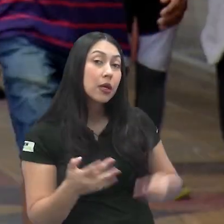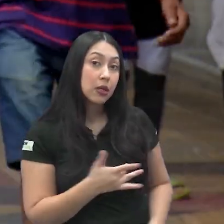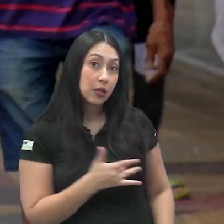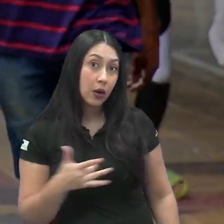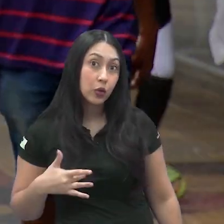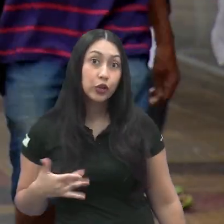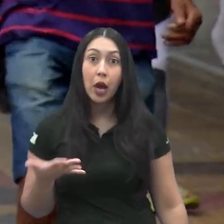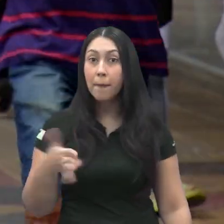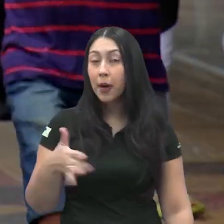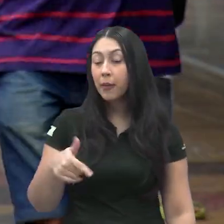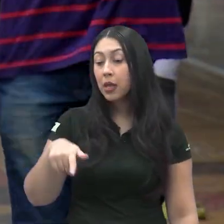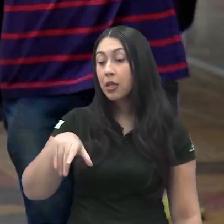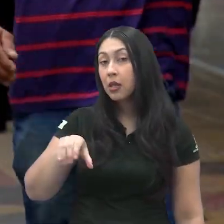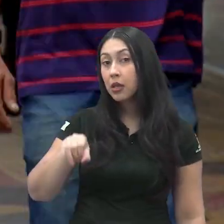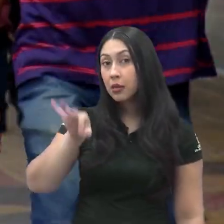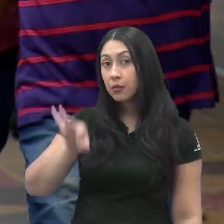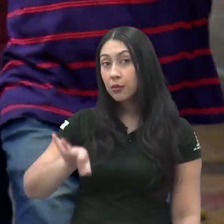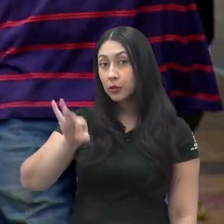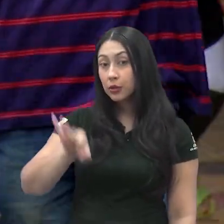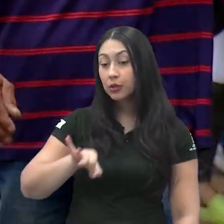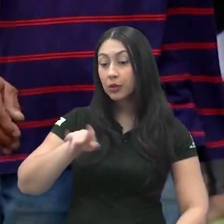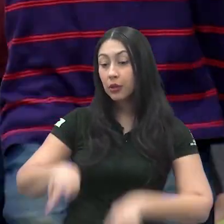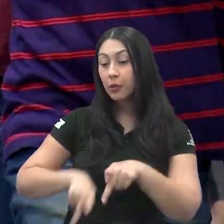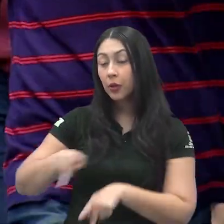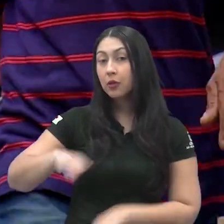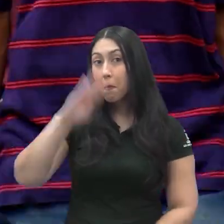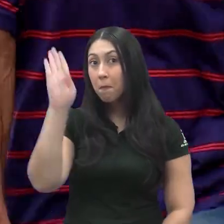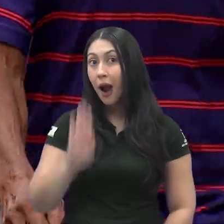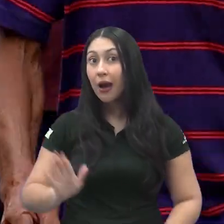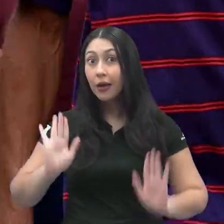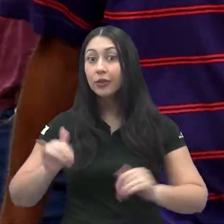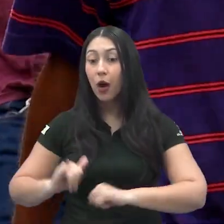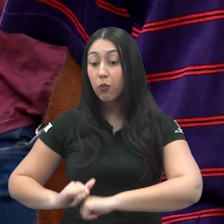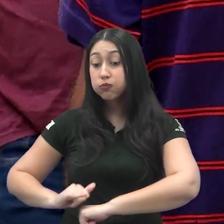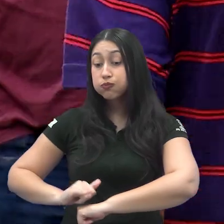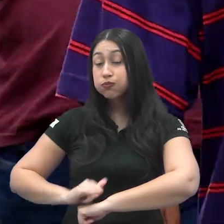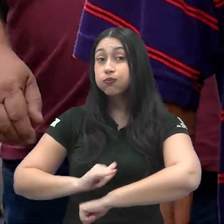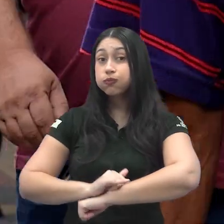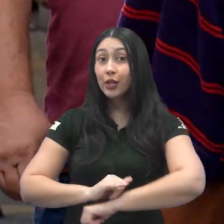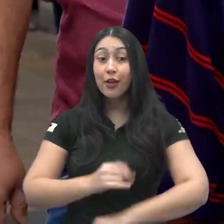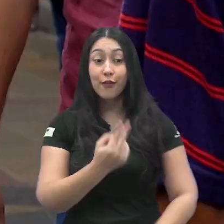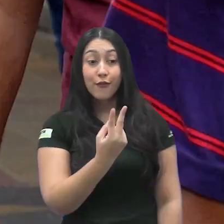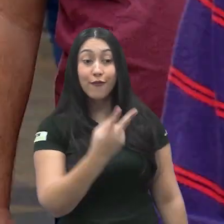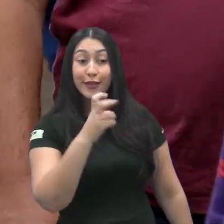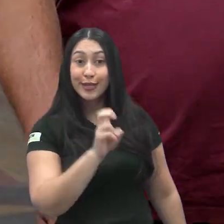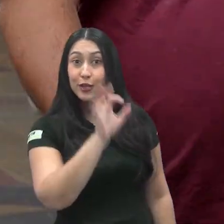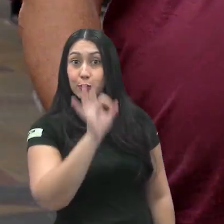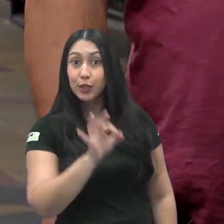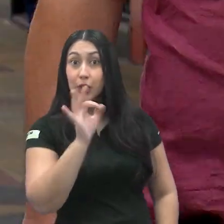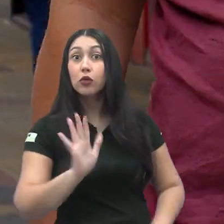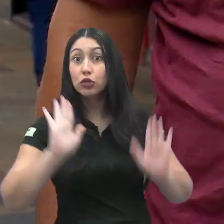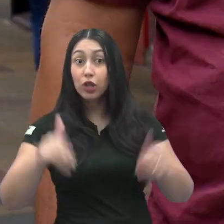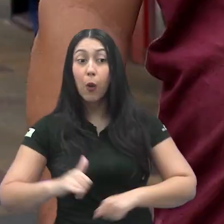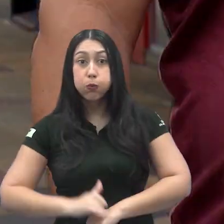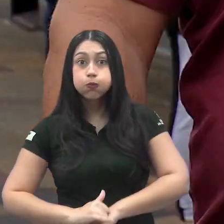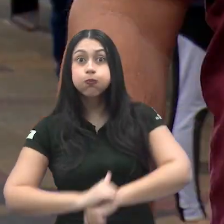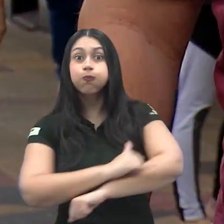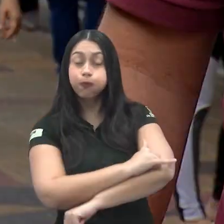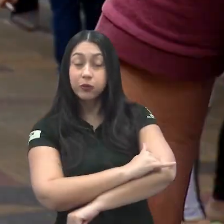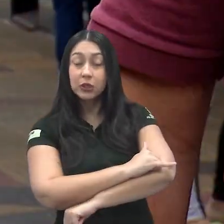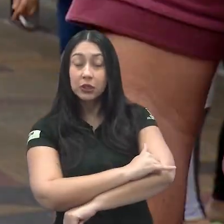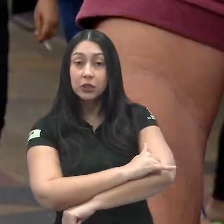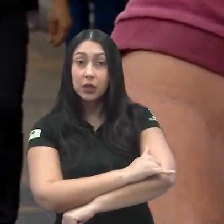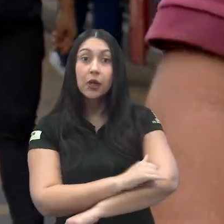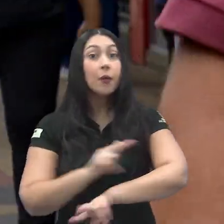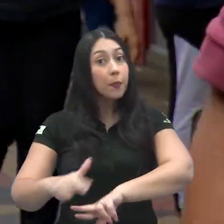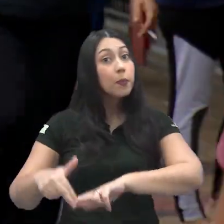Saúde, mais de 60% da população brasileira já está no sobrepeso e 25% já vive a